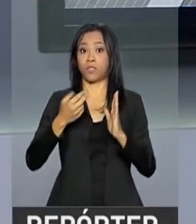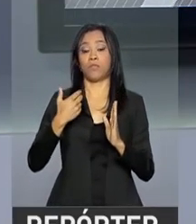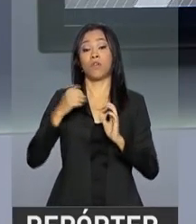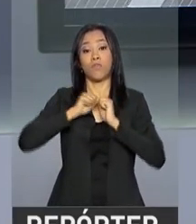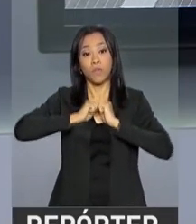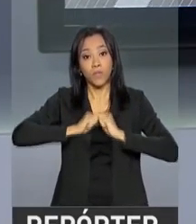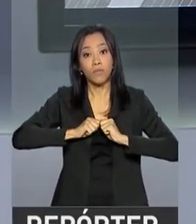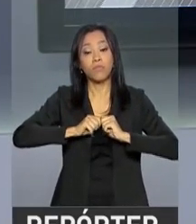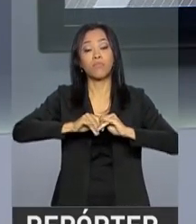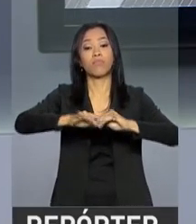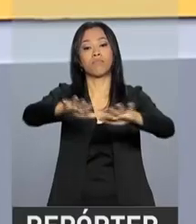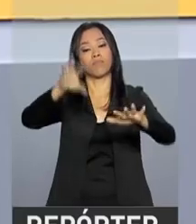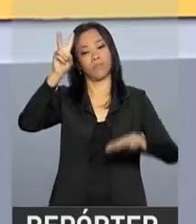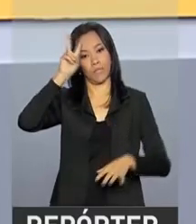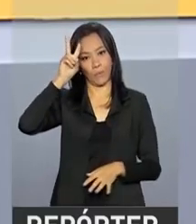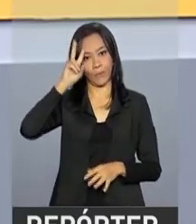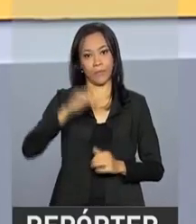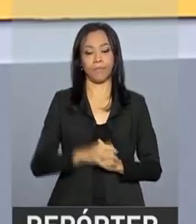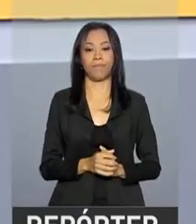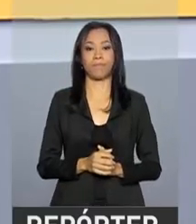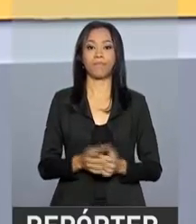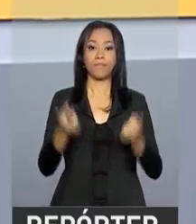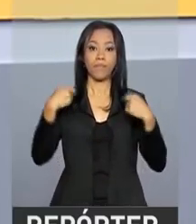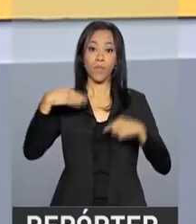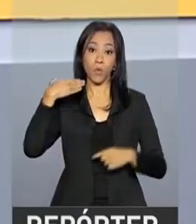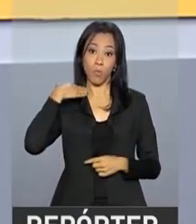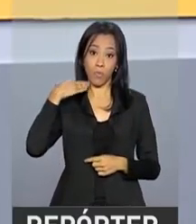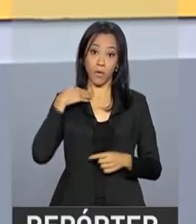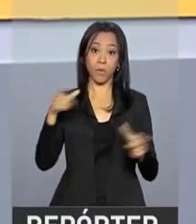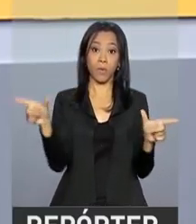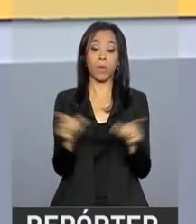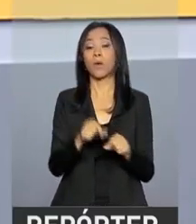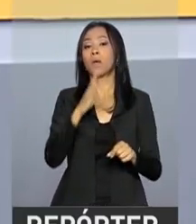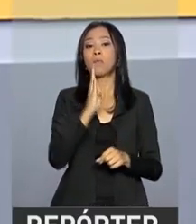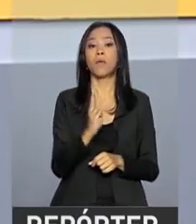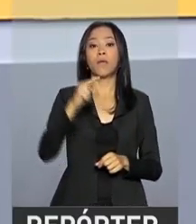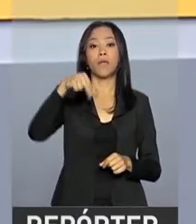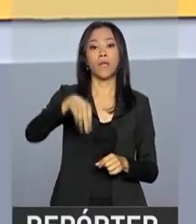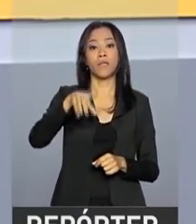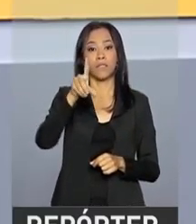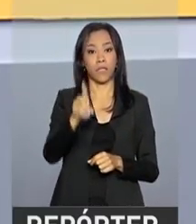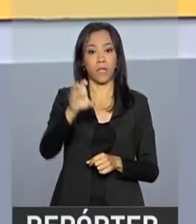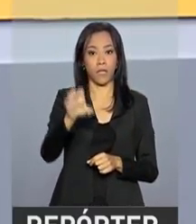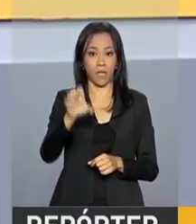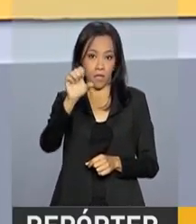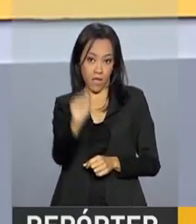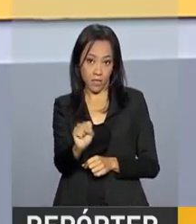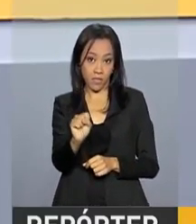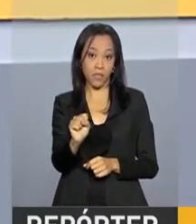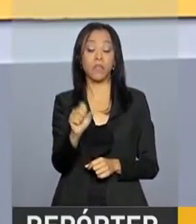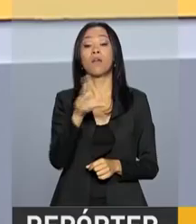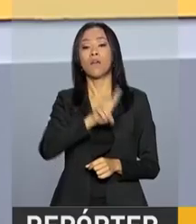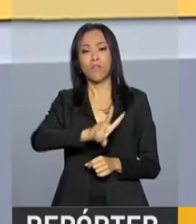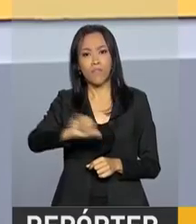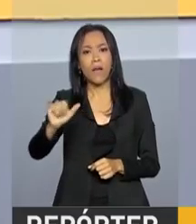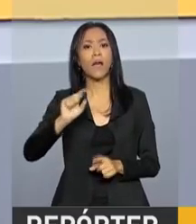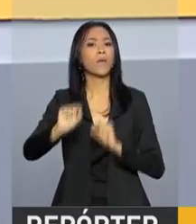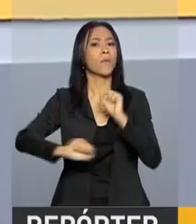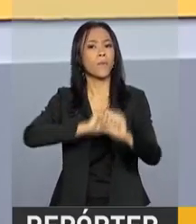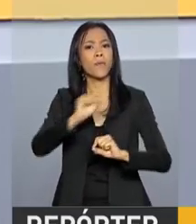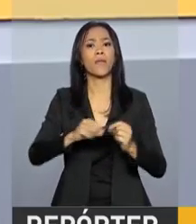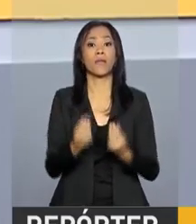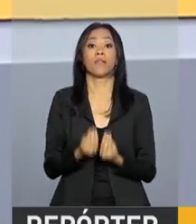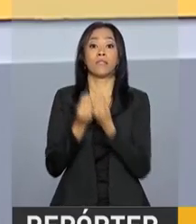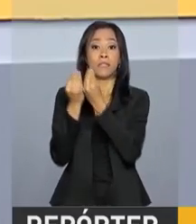nesta segunda feira o banco nacional de desenvolvimento econômico e social bnds vai devolver até